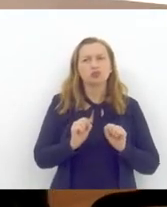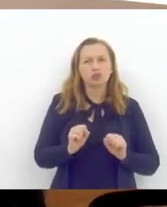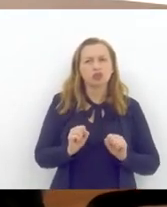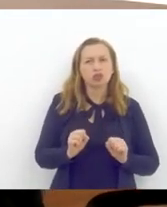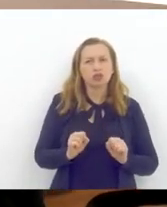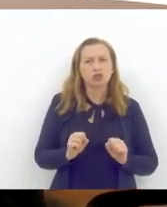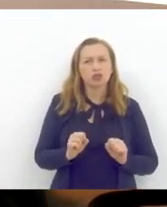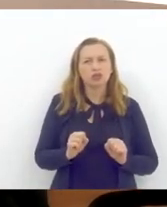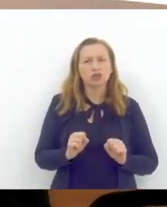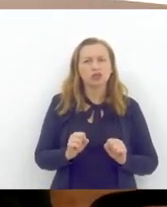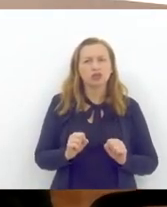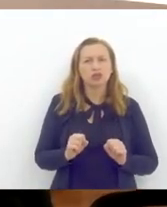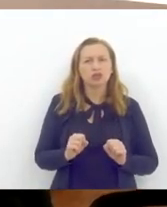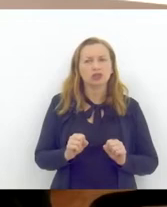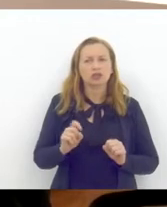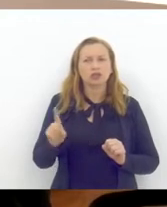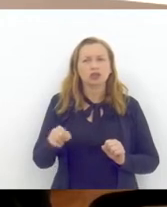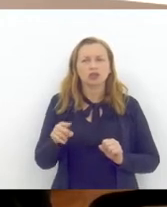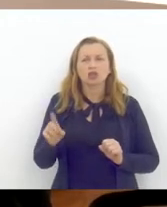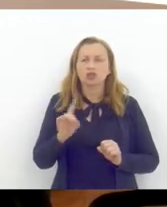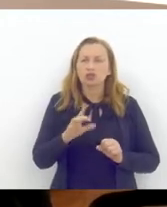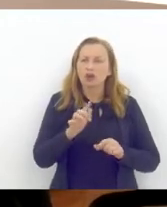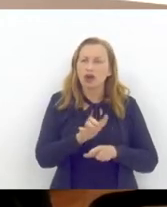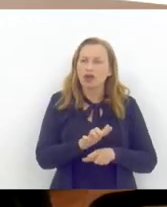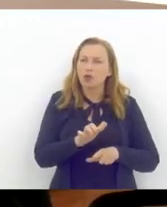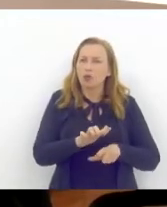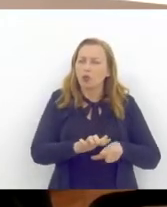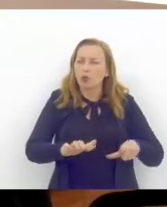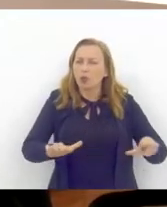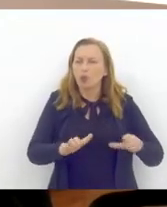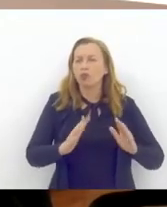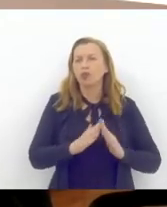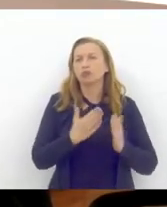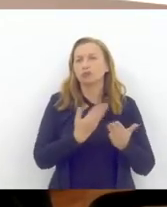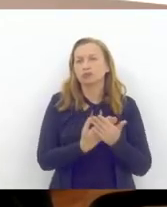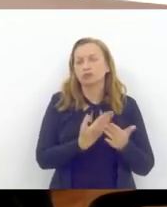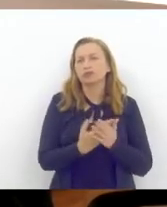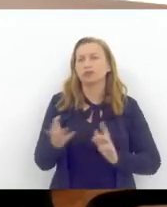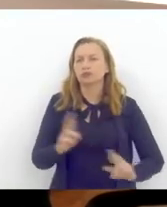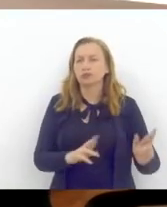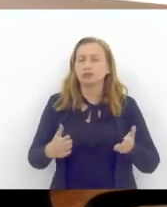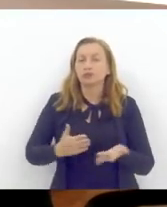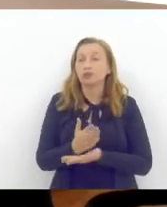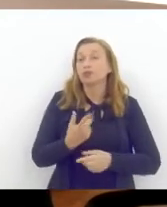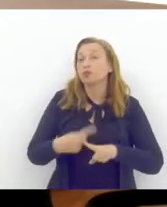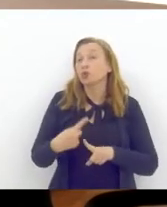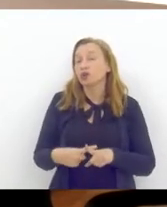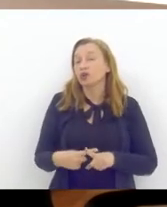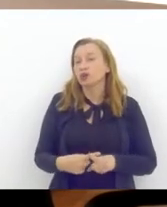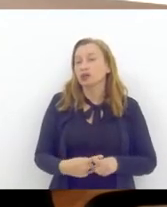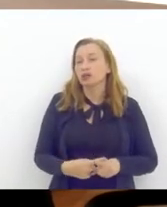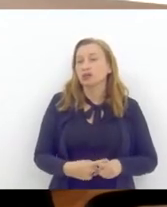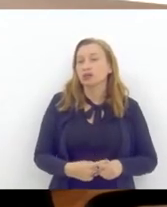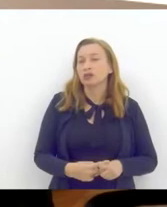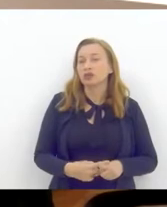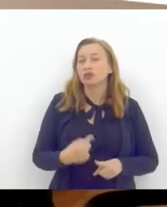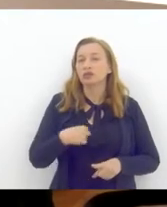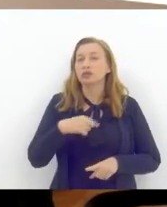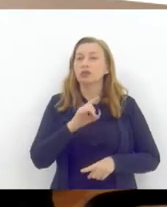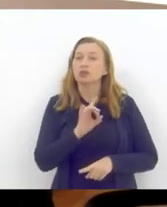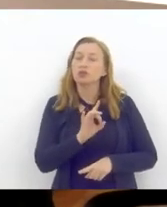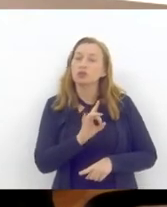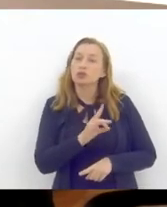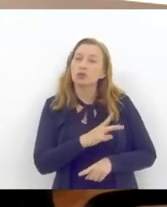ficar só na questão da evasão escolar e em relação às aprovações, porque eu fico com medo da